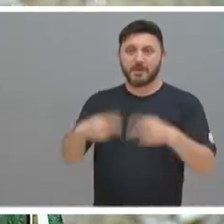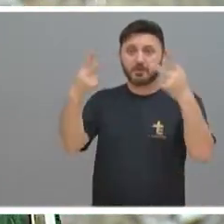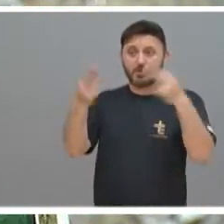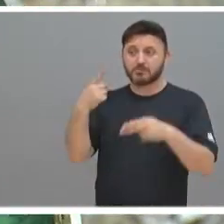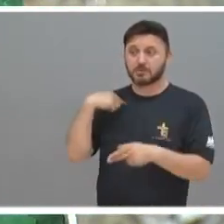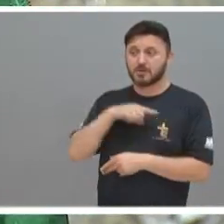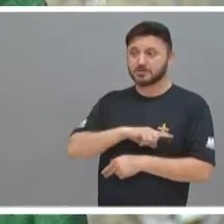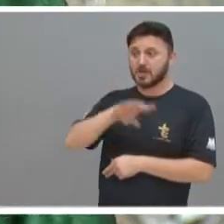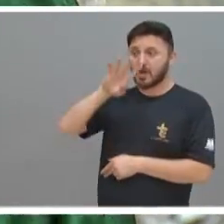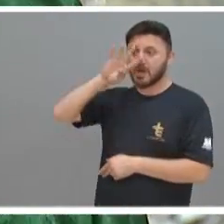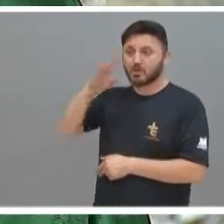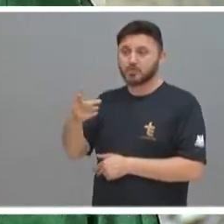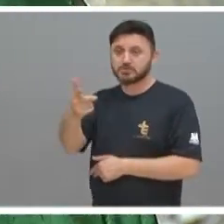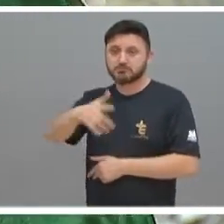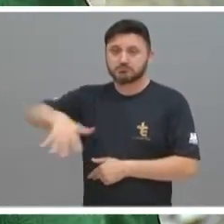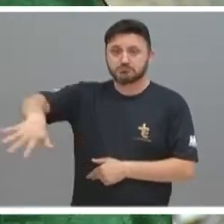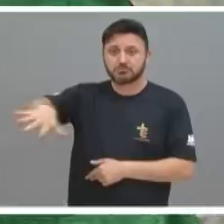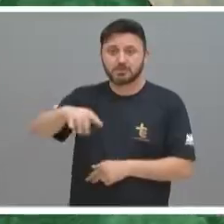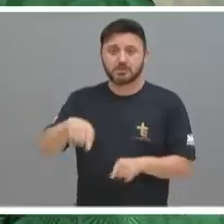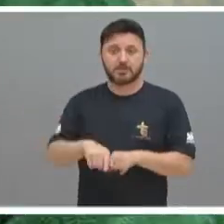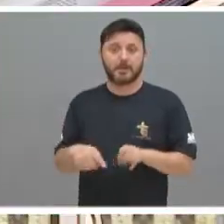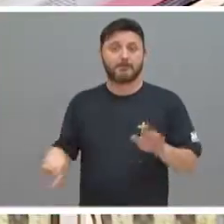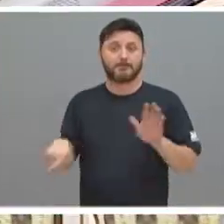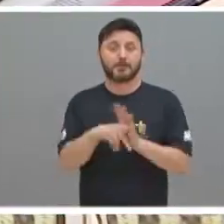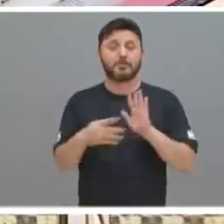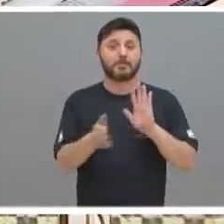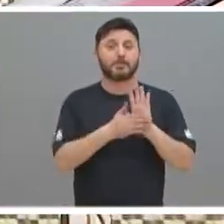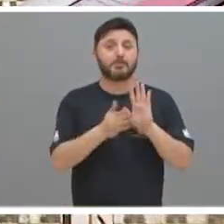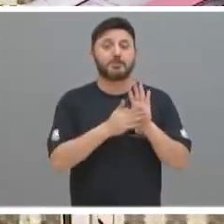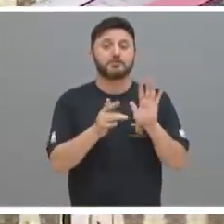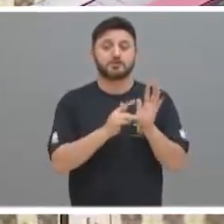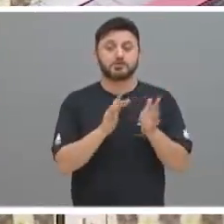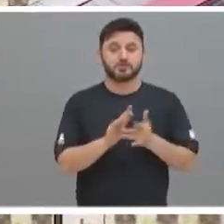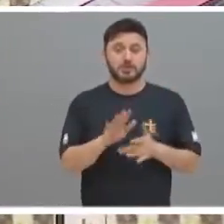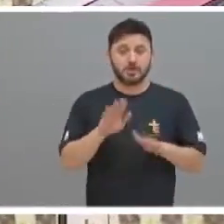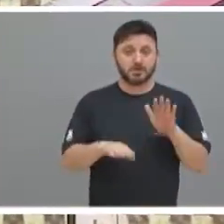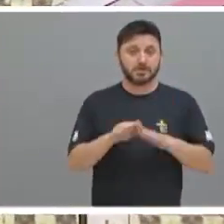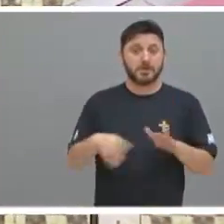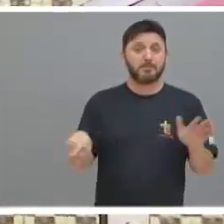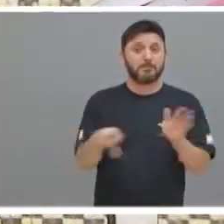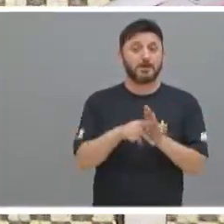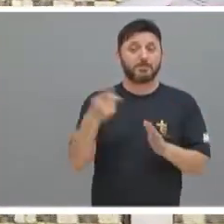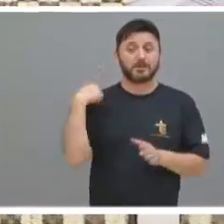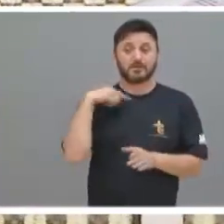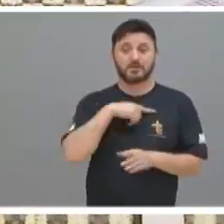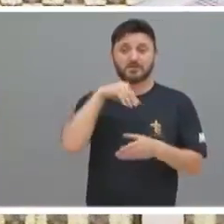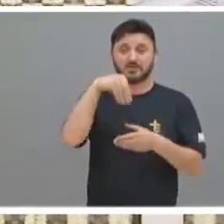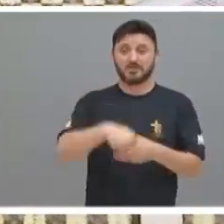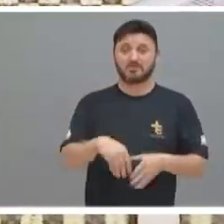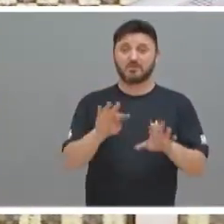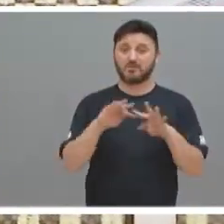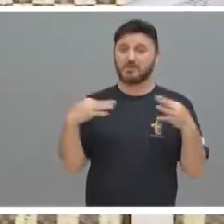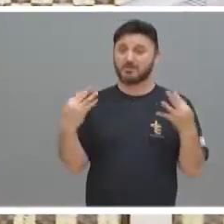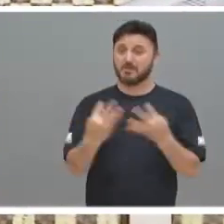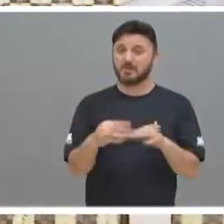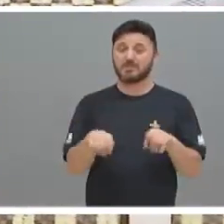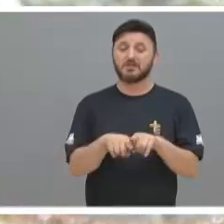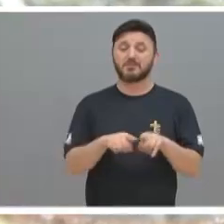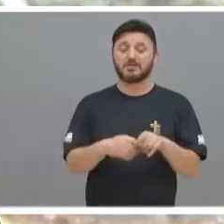forma que a própria proposta de Jesus muitas vezes é negada em nossas famílias, em nossa casa, em nossa vida,